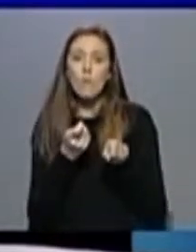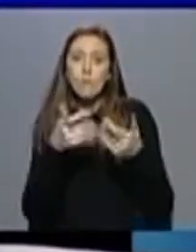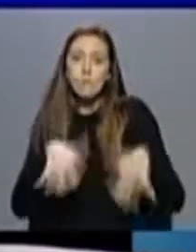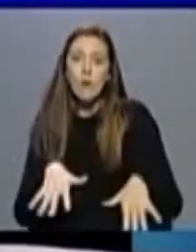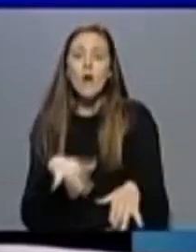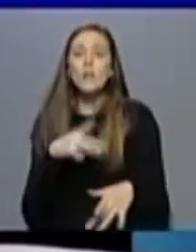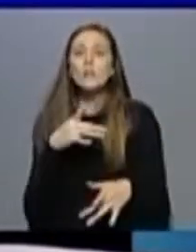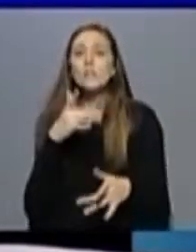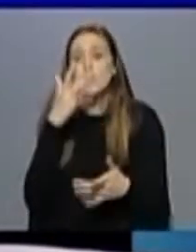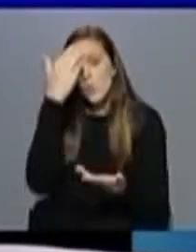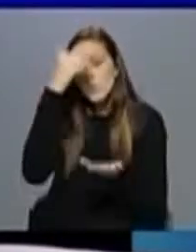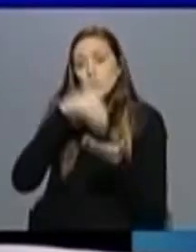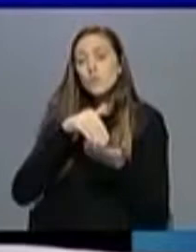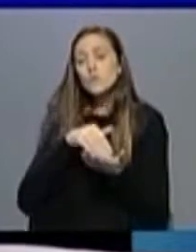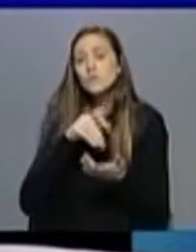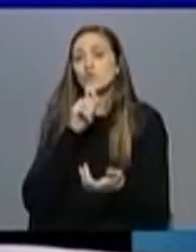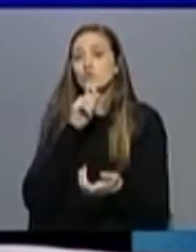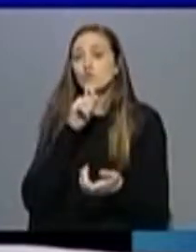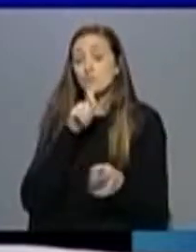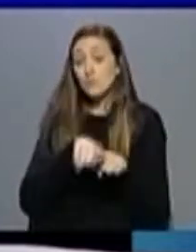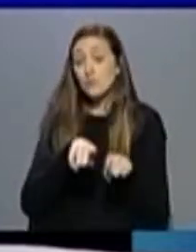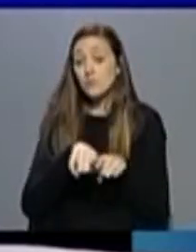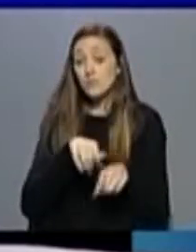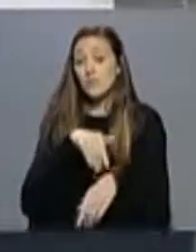políticas nas próximas eleições regionais.